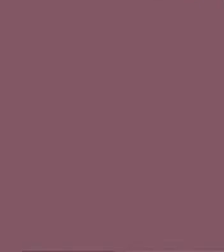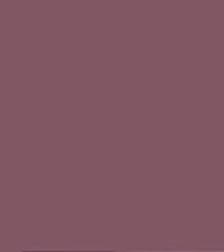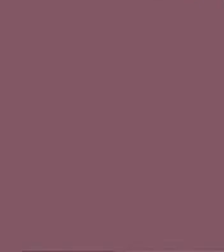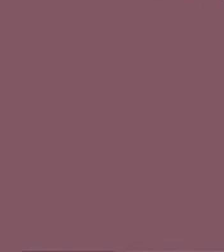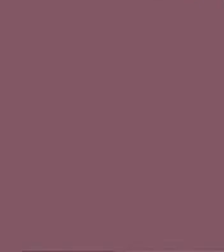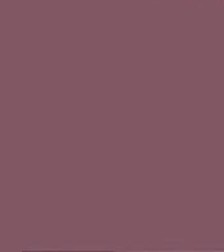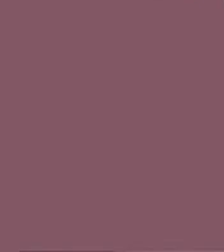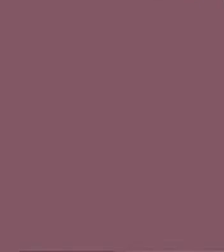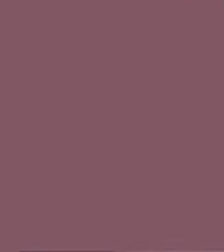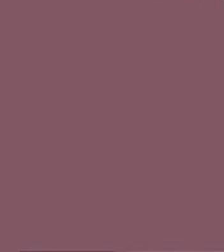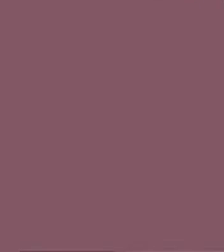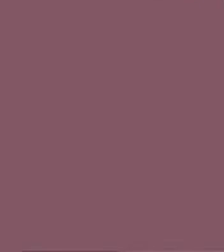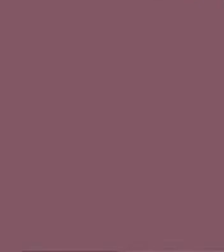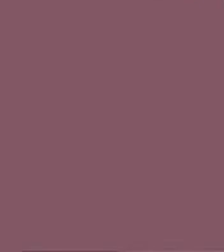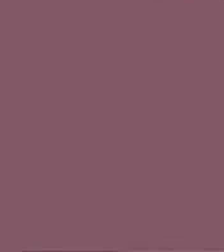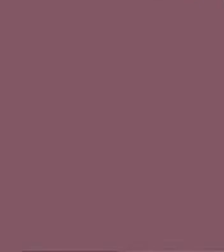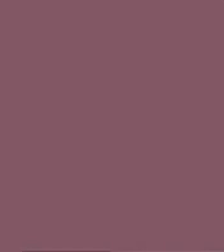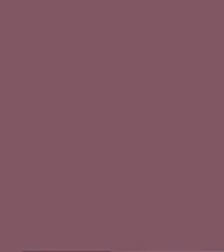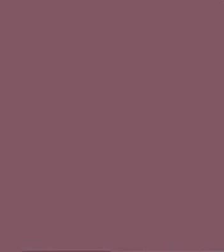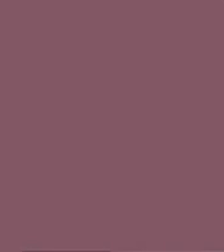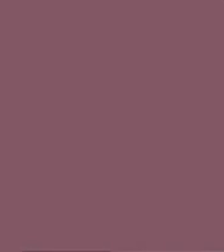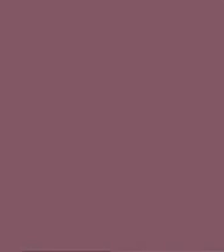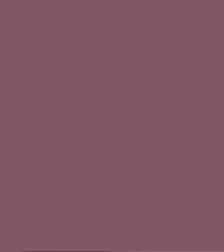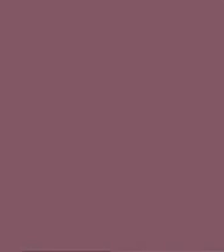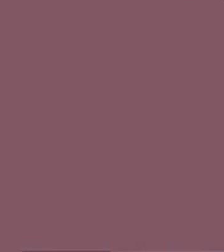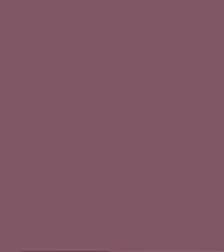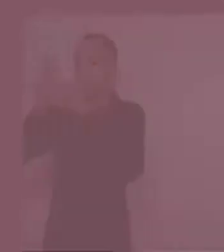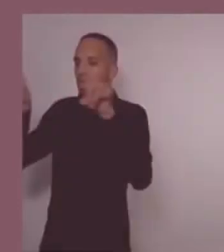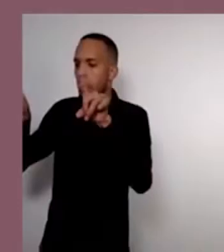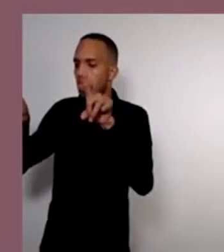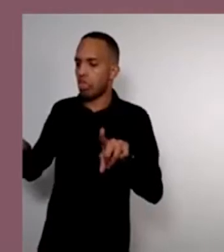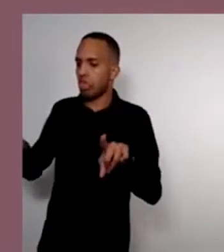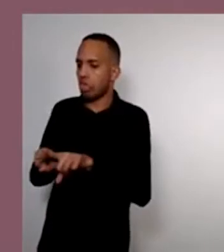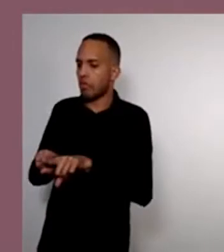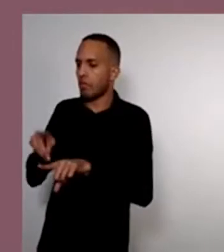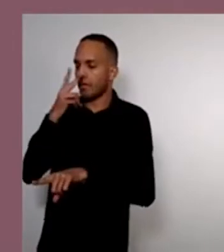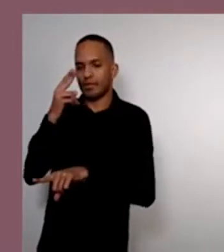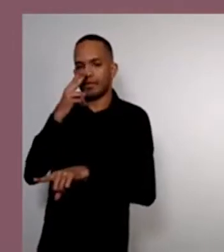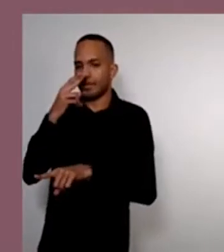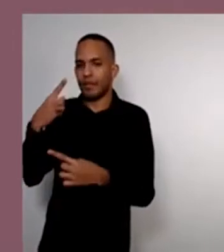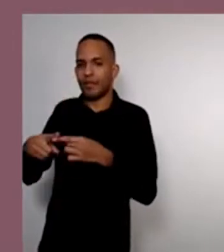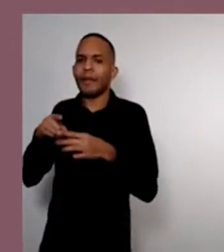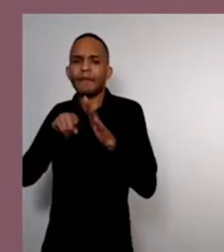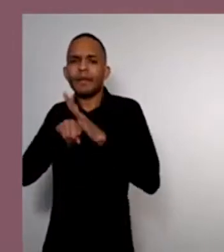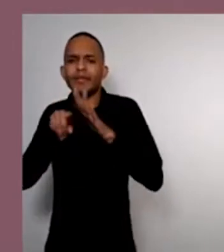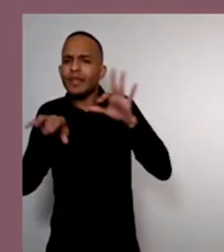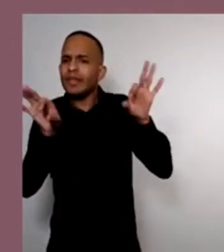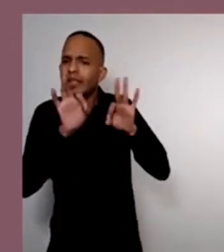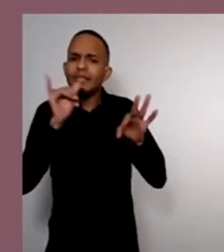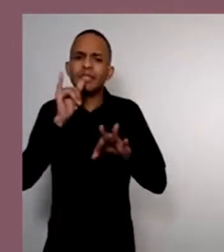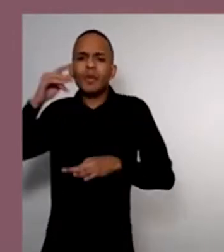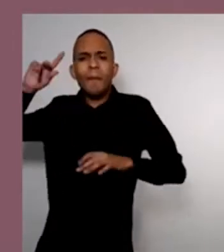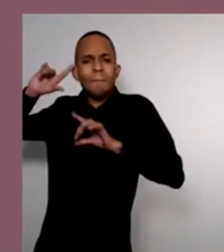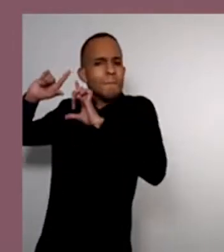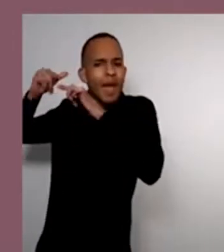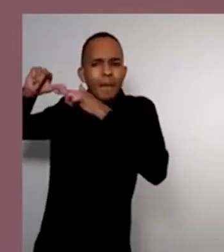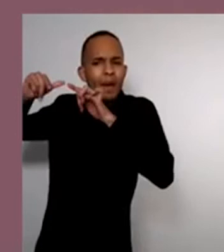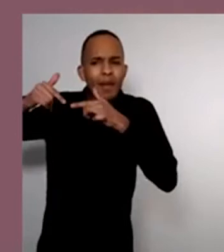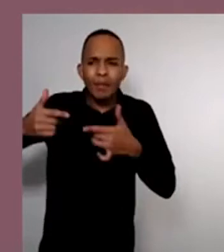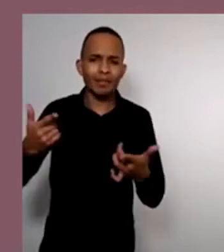tão diversa, né, e enquadra, sem questionar isso, sem questionar as heranças,